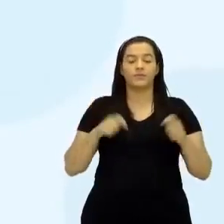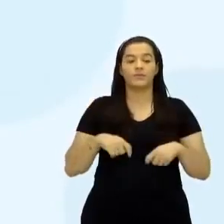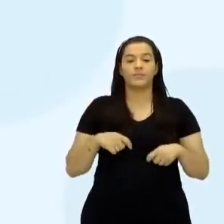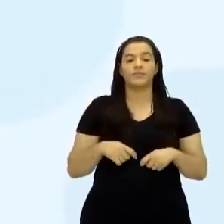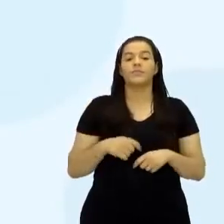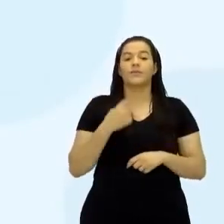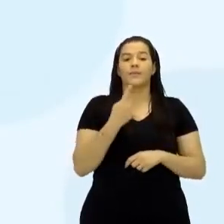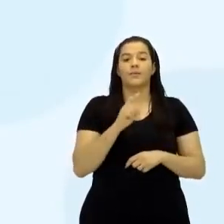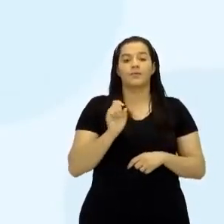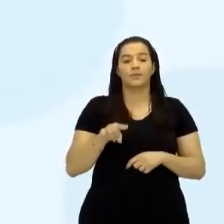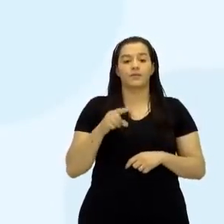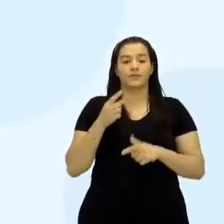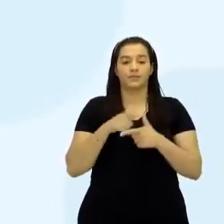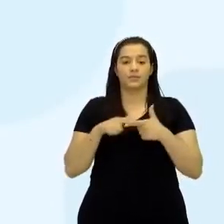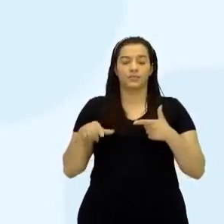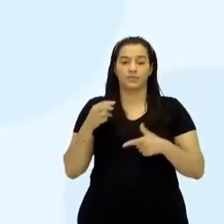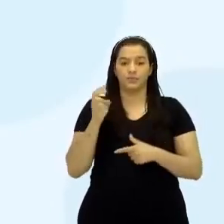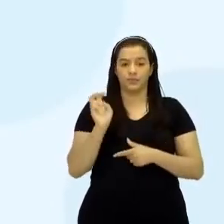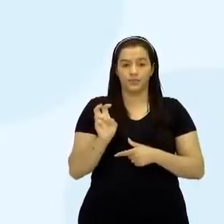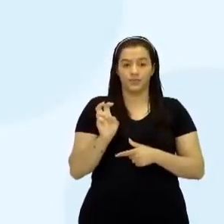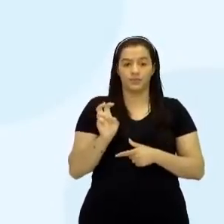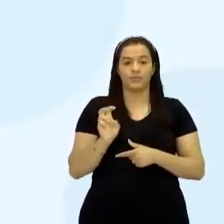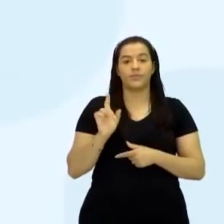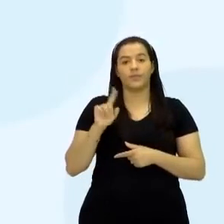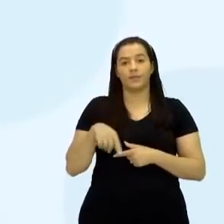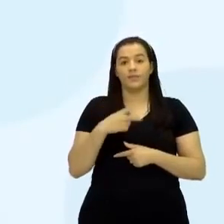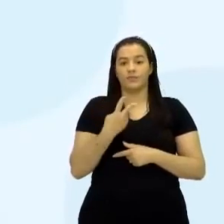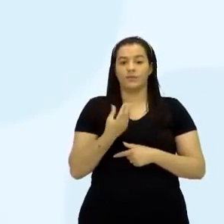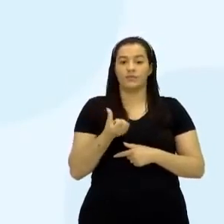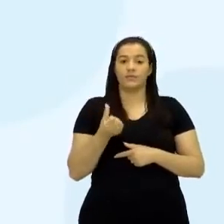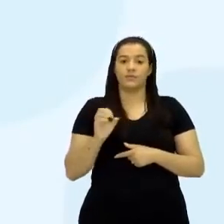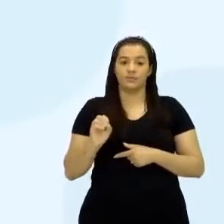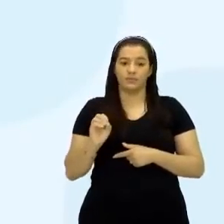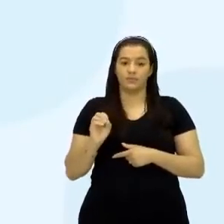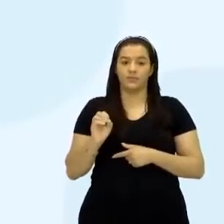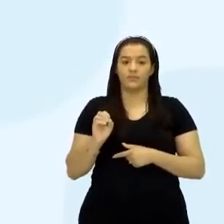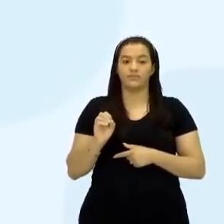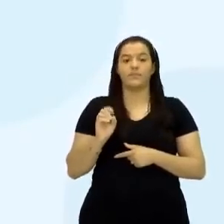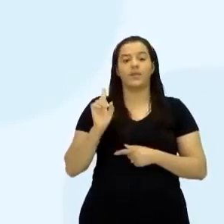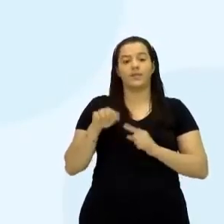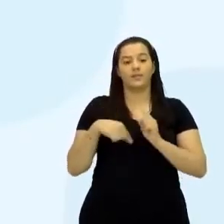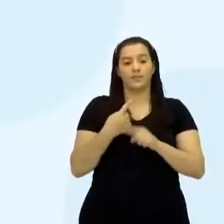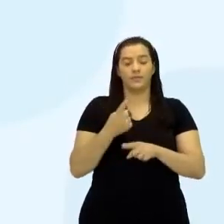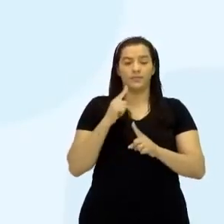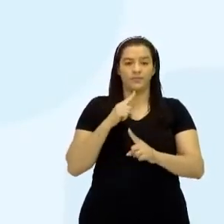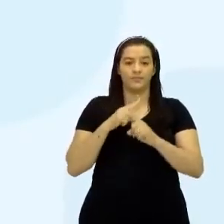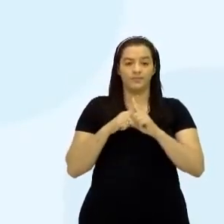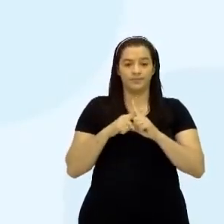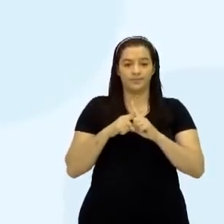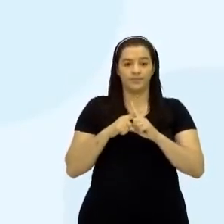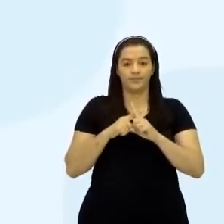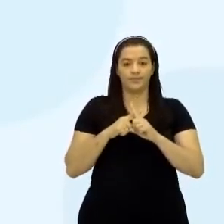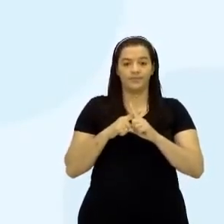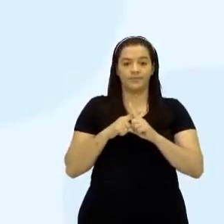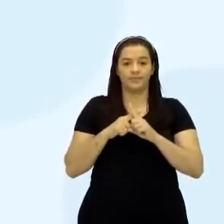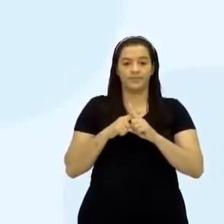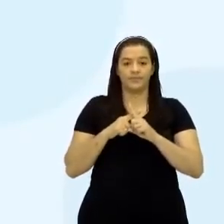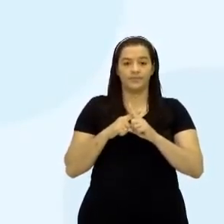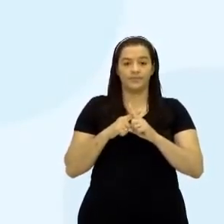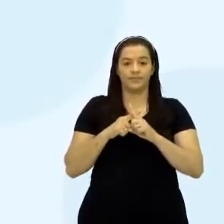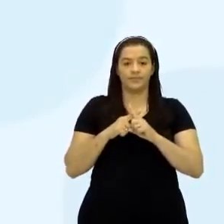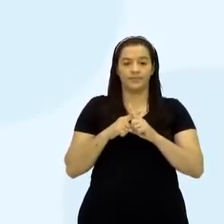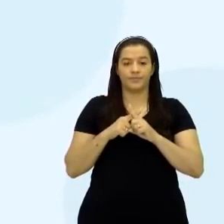lá 1.300 dividido por 5, que deu 260. Depois eu peguei e multipliquei